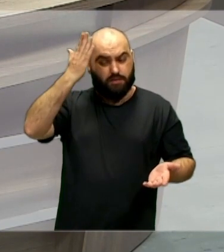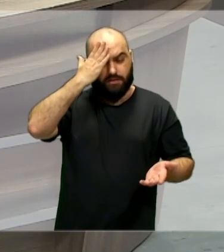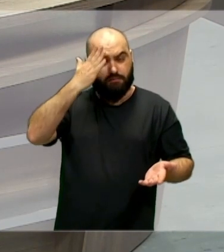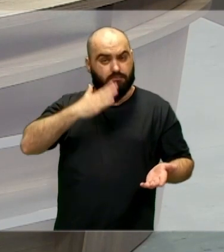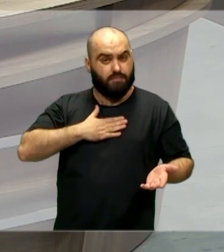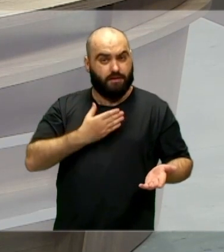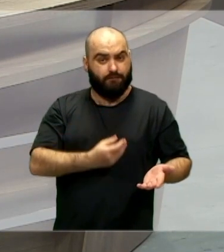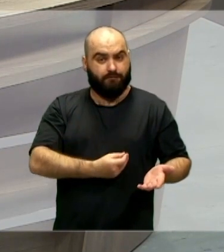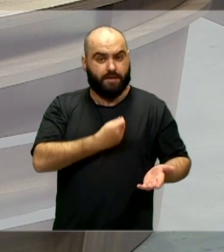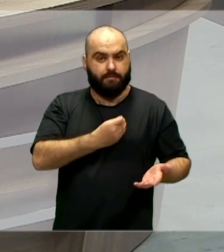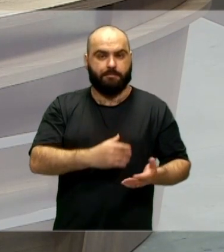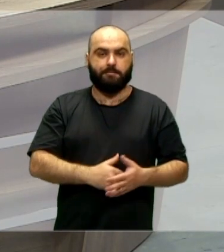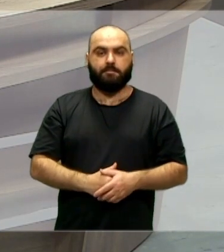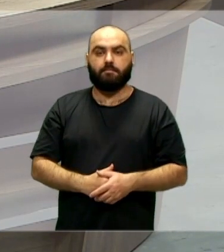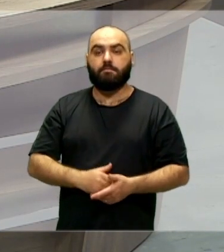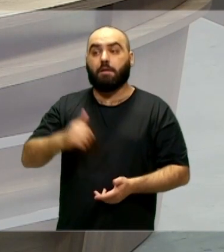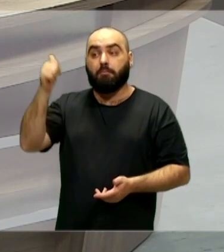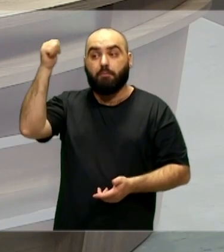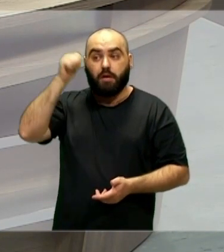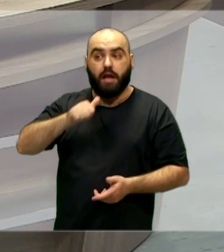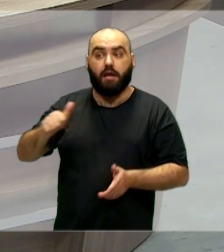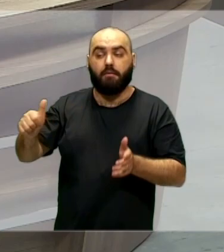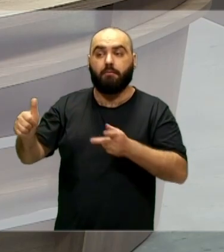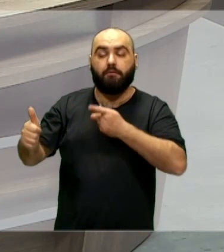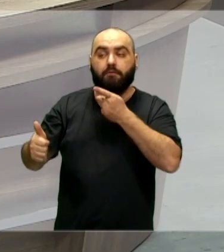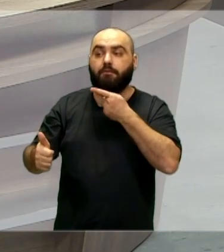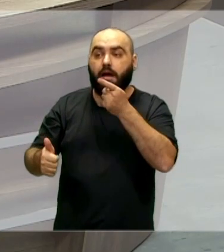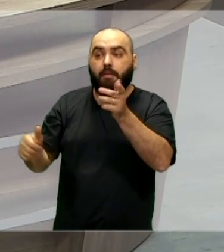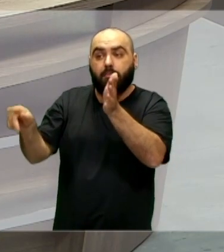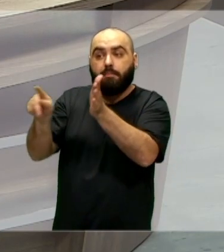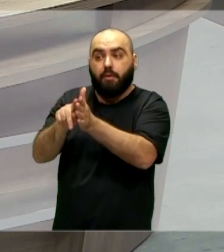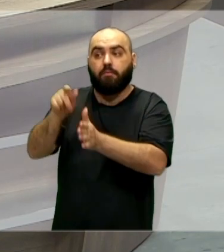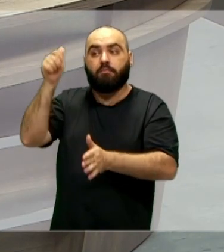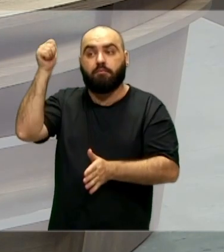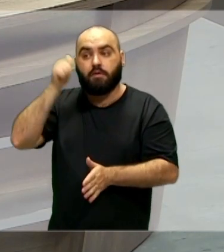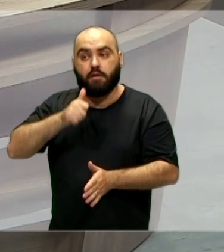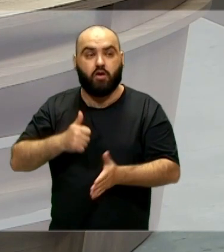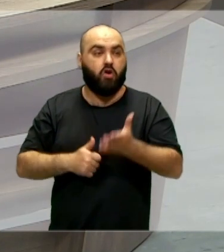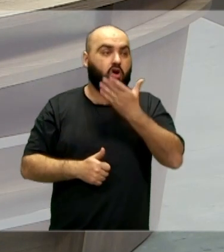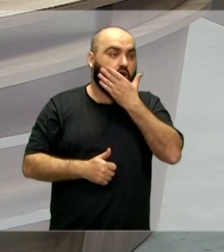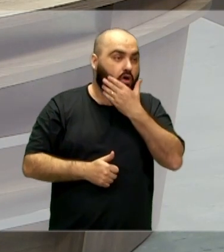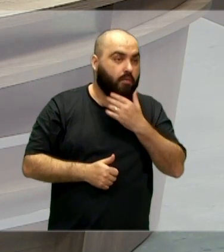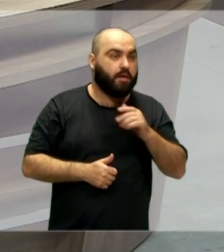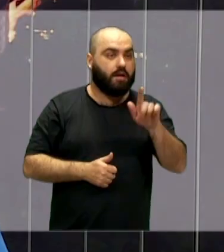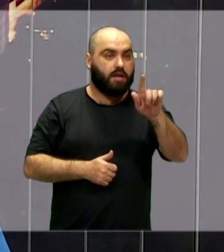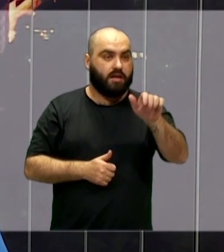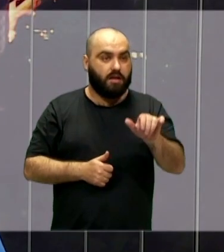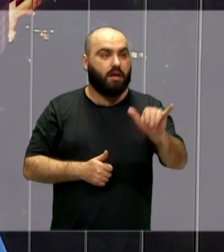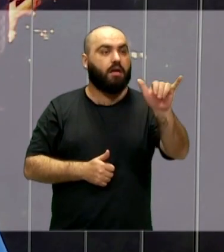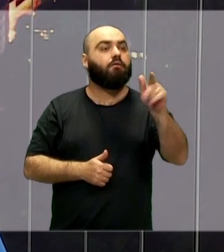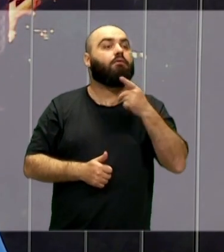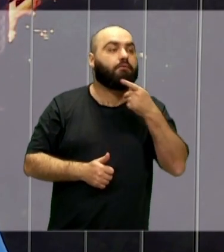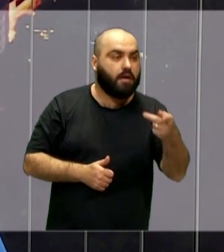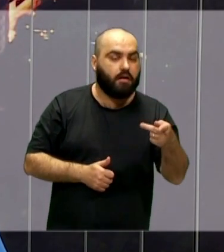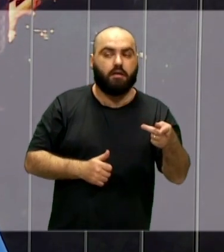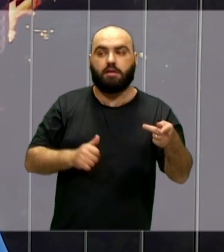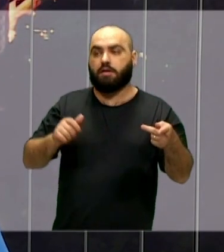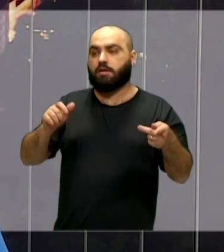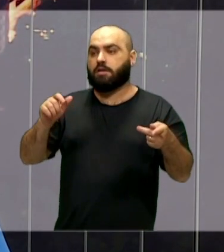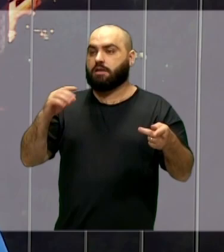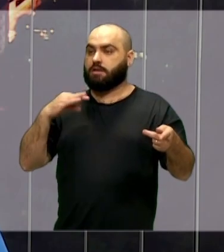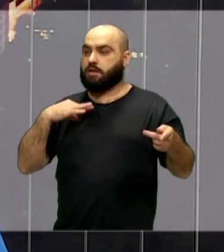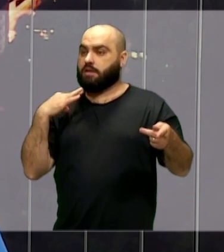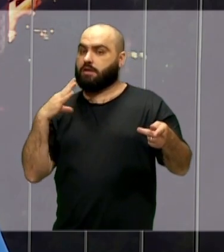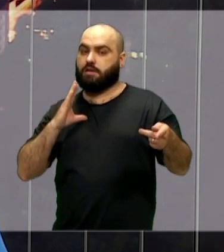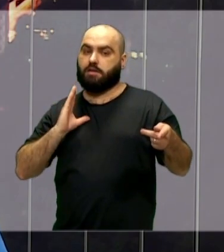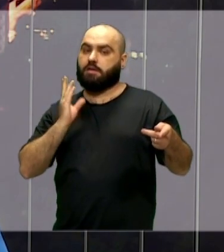As mulheres vão poder falar sobre as mulheres. Homens gays vão poder falar sobre os homens gays. As trans vão falar sobre as trans. Então, a gente tem que